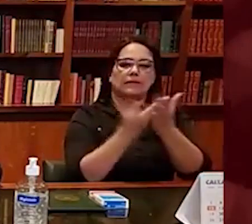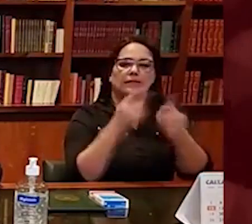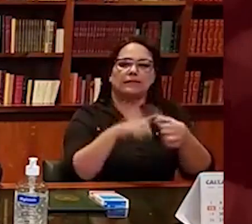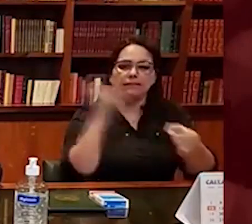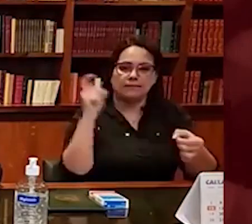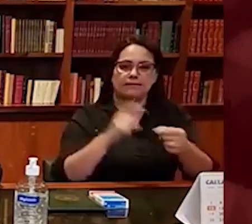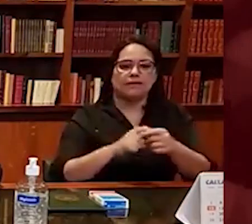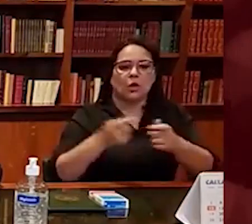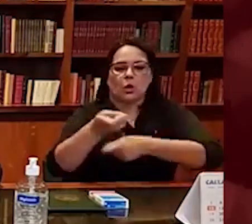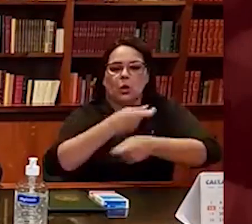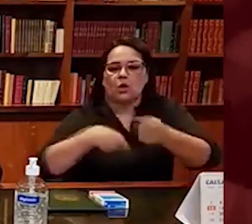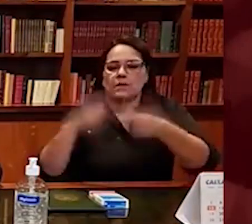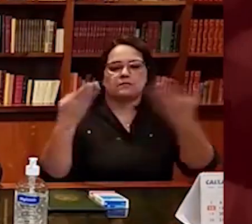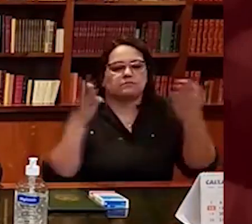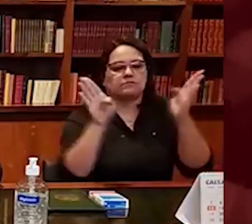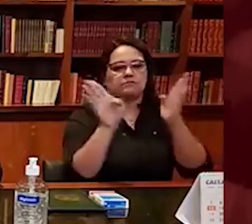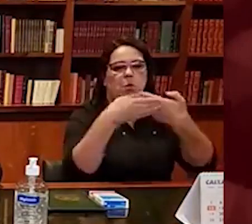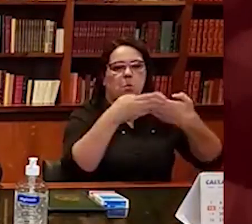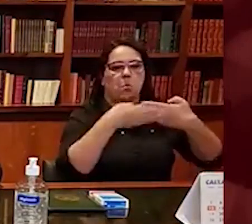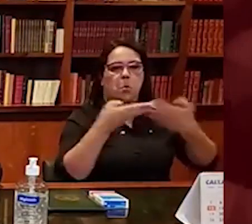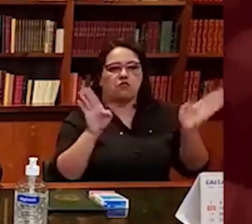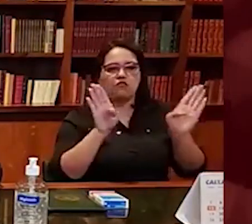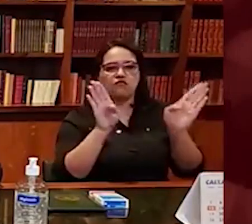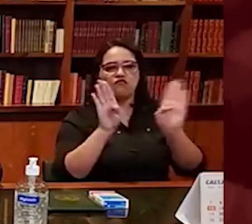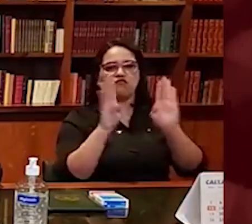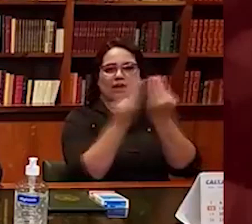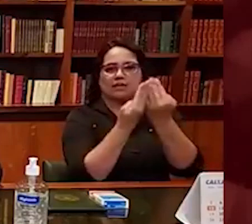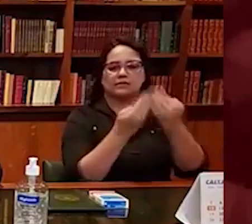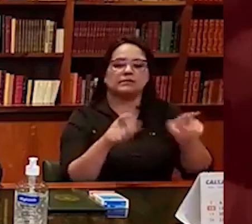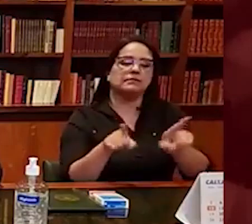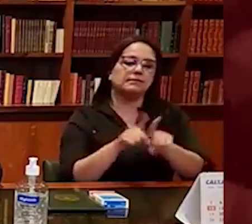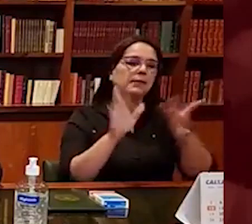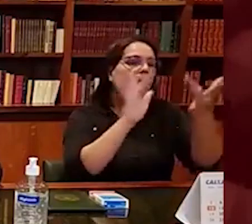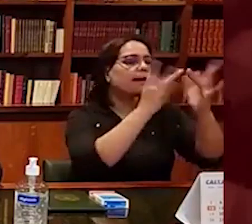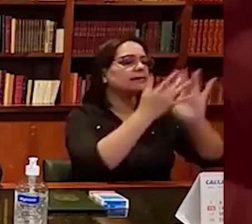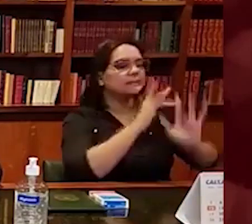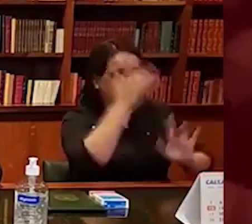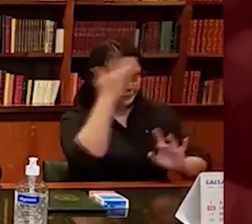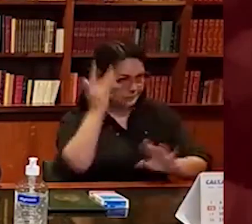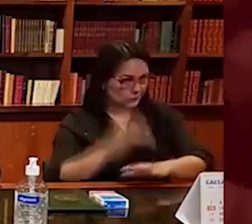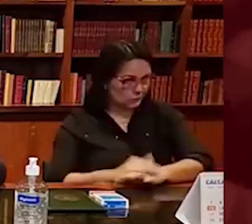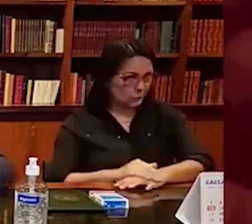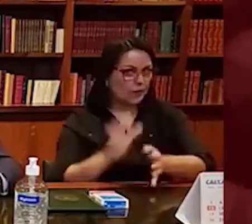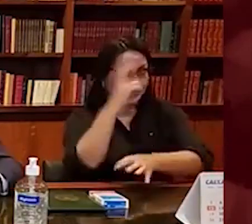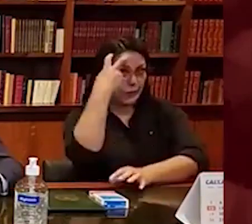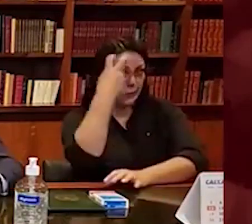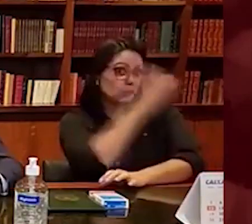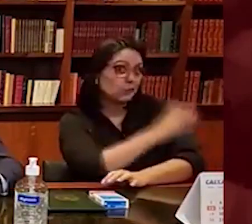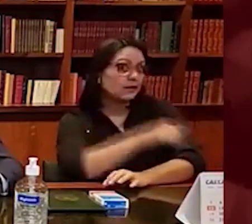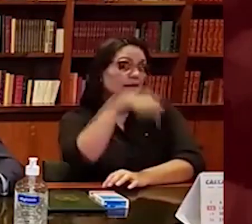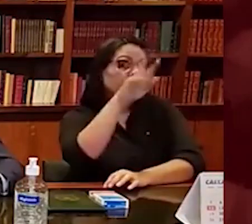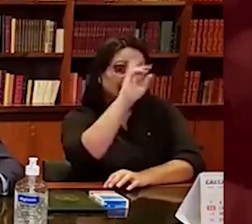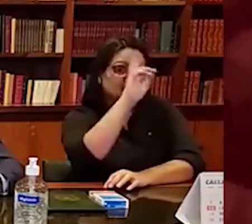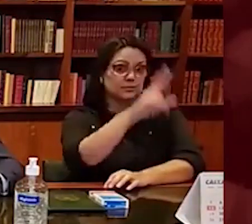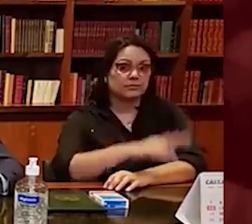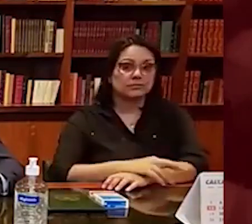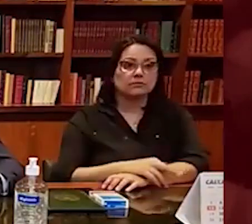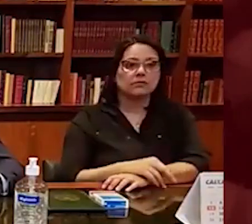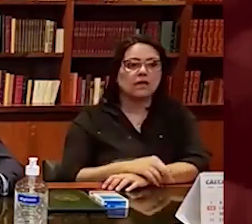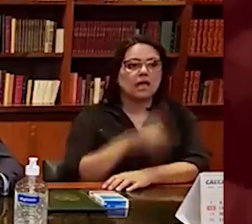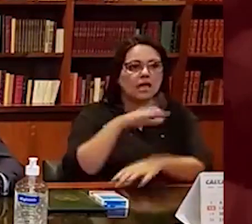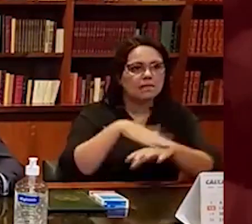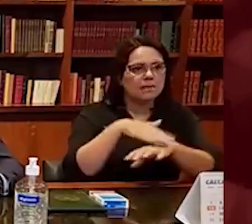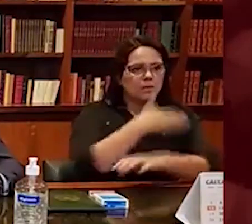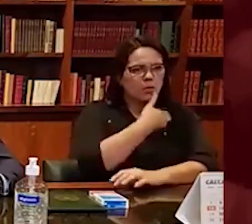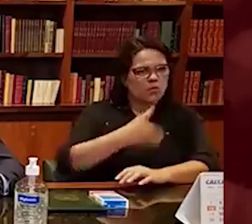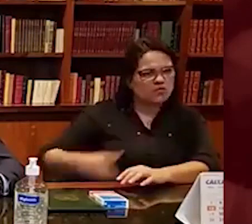restrições de comércio, atividades culturais e a circulação de pessoas, né? Quem decide isso é o respectivo governador